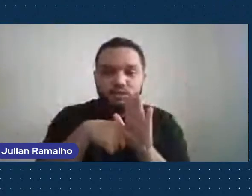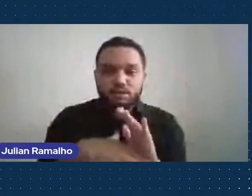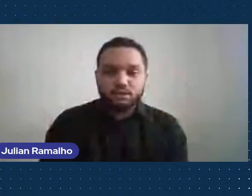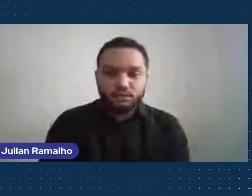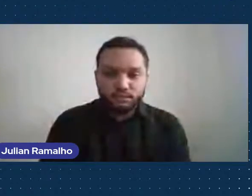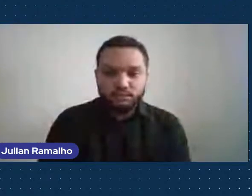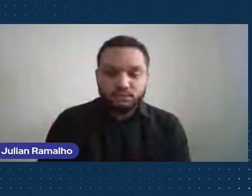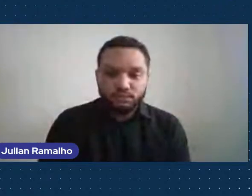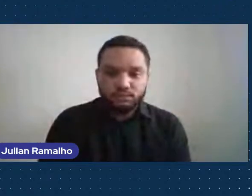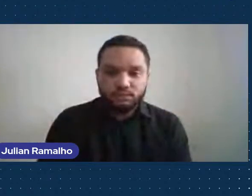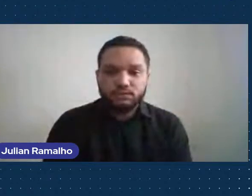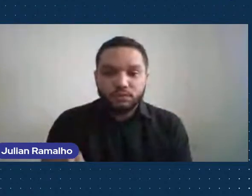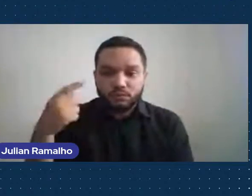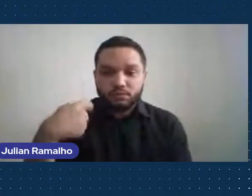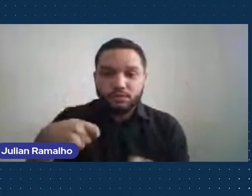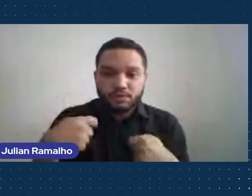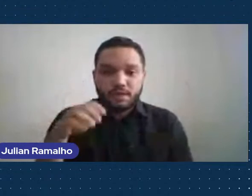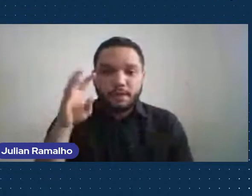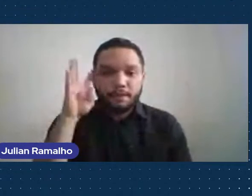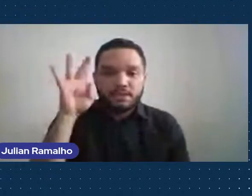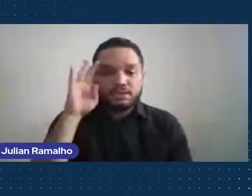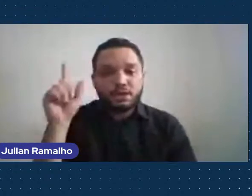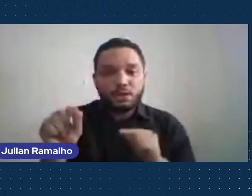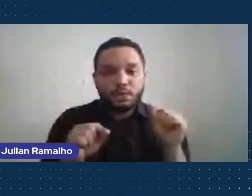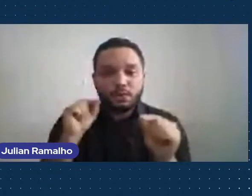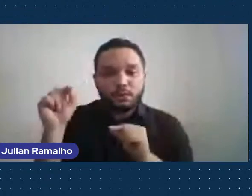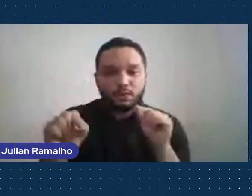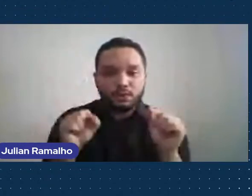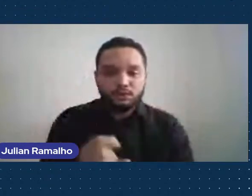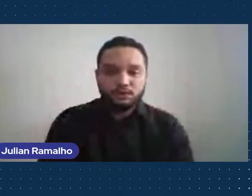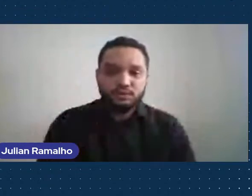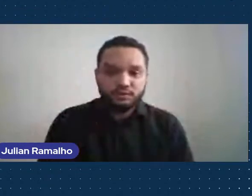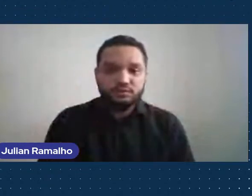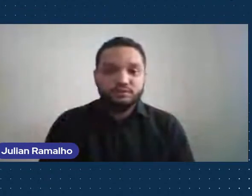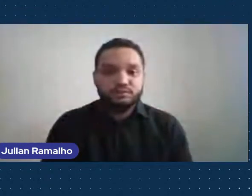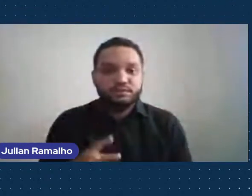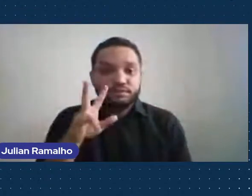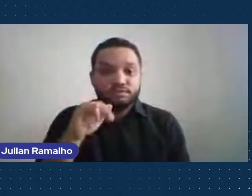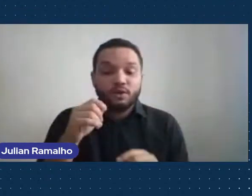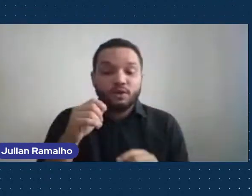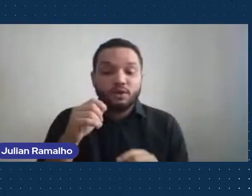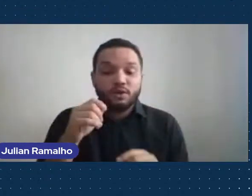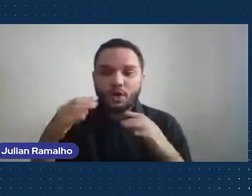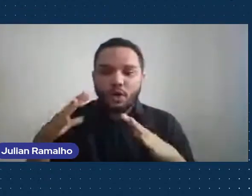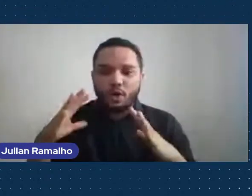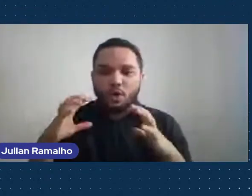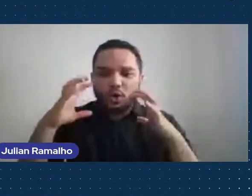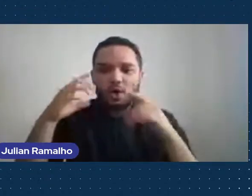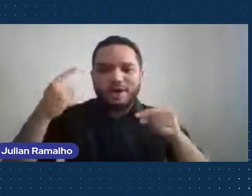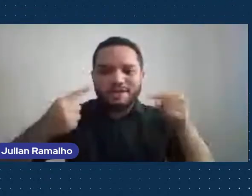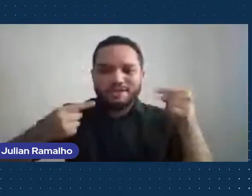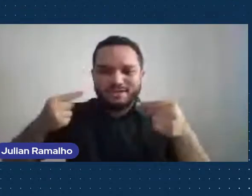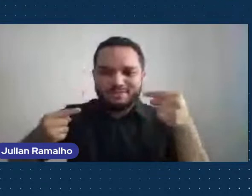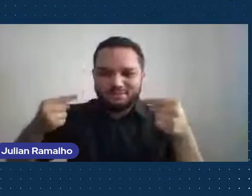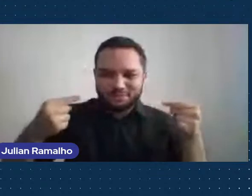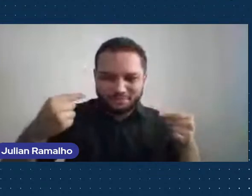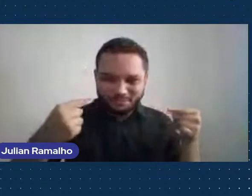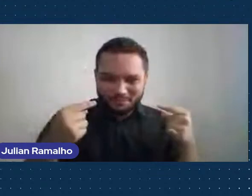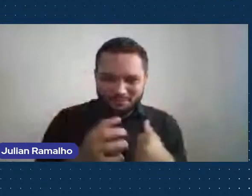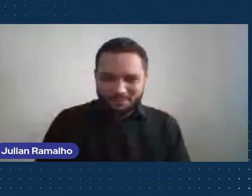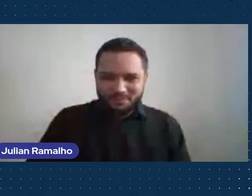a gente precisa pensar no seguinte: olha, você vai estar numa situação de concorrência, né? Então, existirão